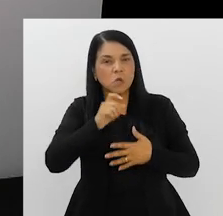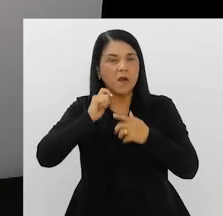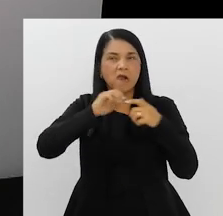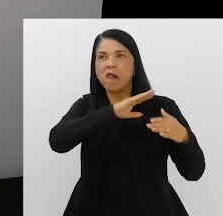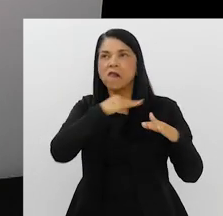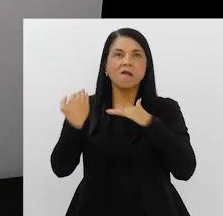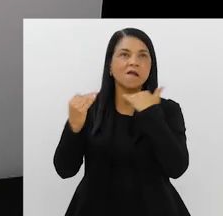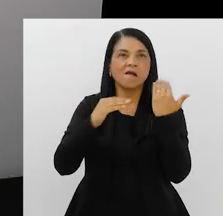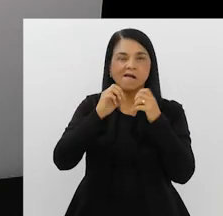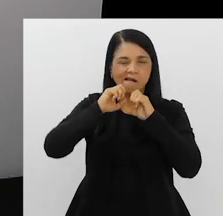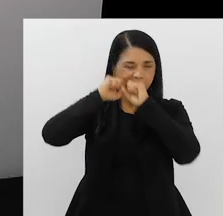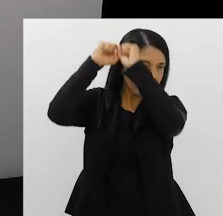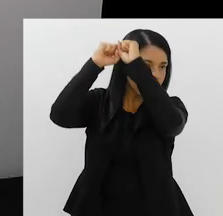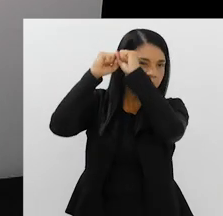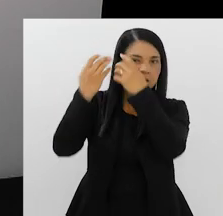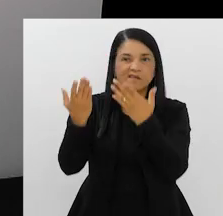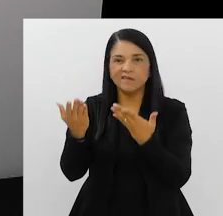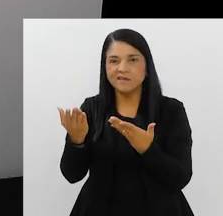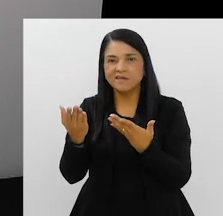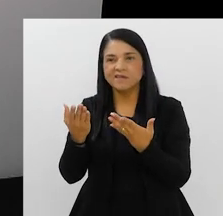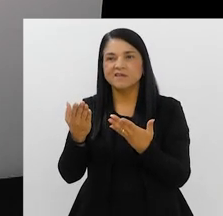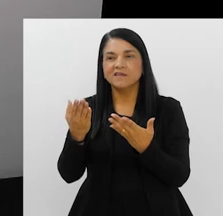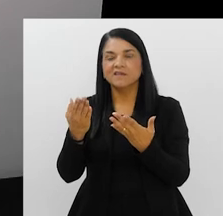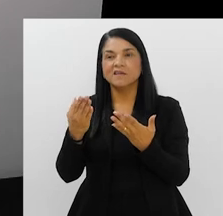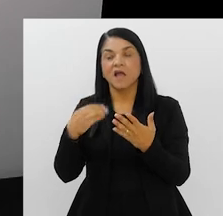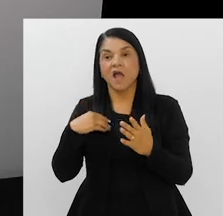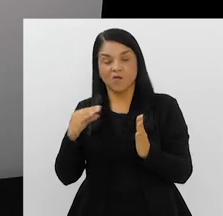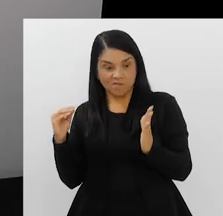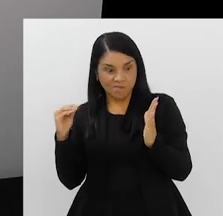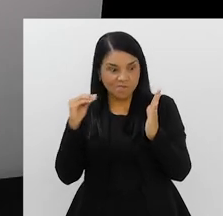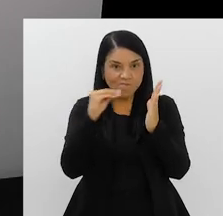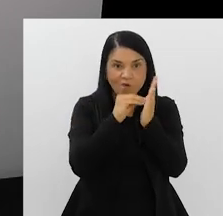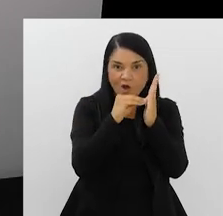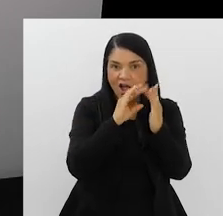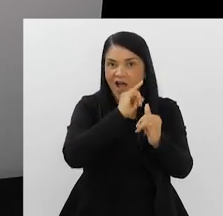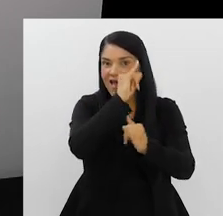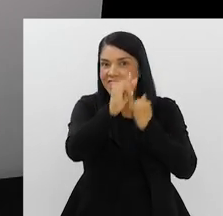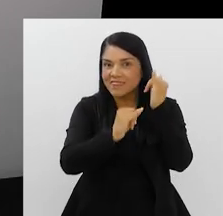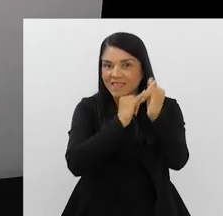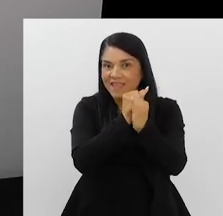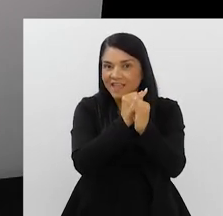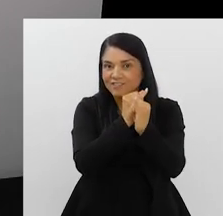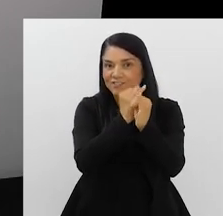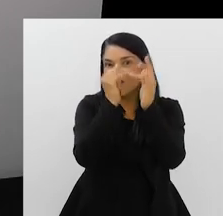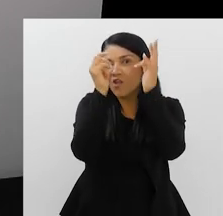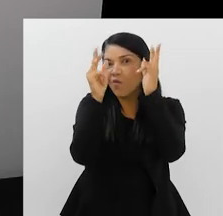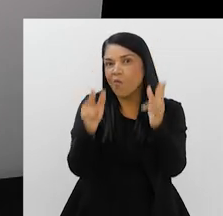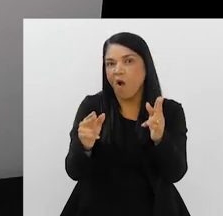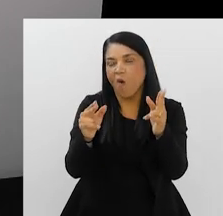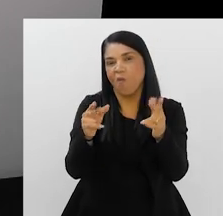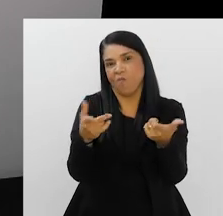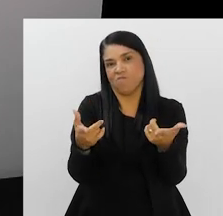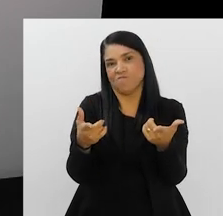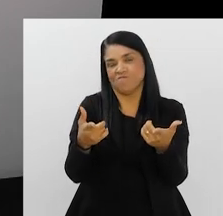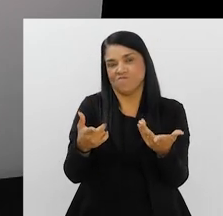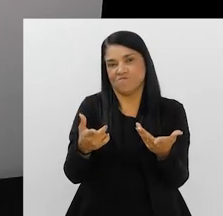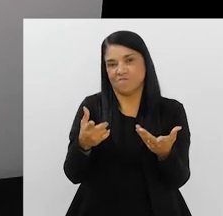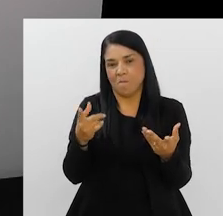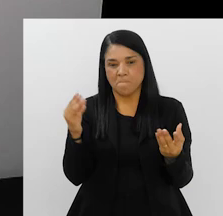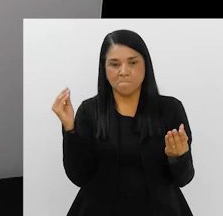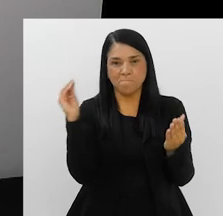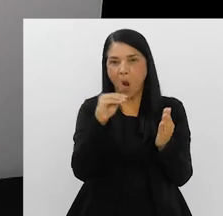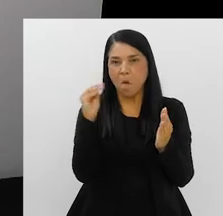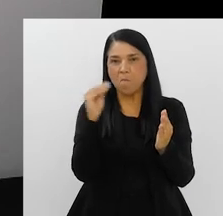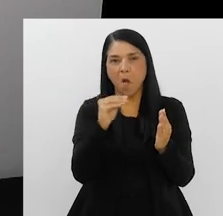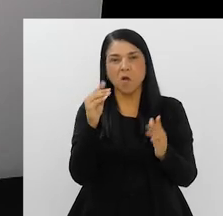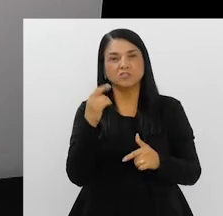aquele infeliz ser degolado. Uma postagem mal colocada, nossa, na mesma hora aí já... Aí toma ali tomatada, é um negócio assim. Olha, cara, isso é